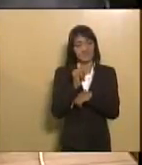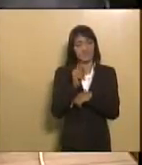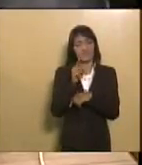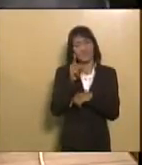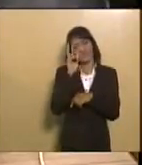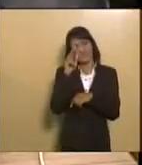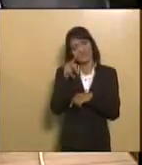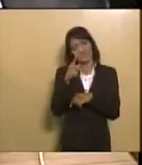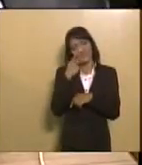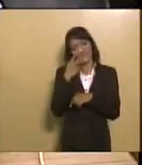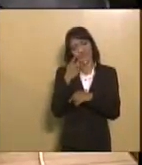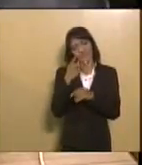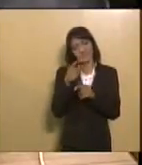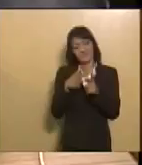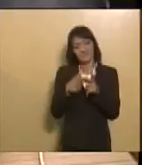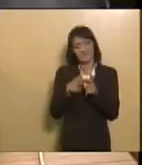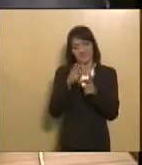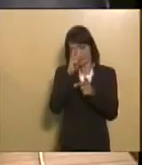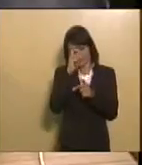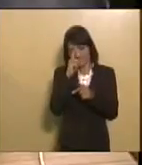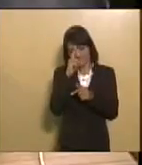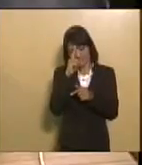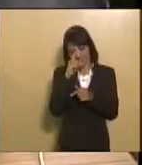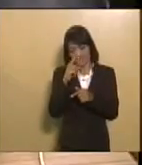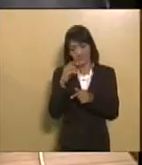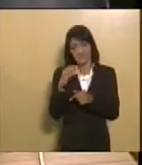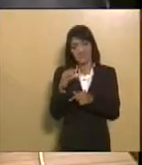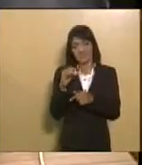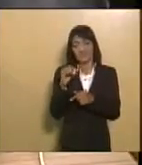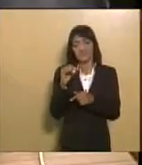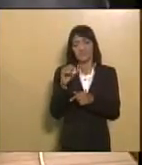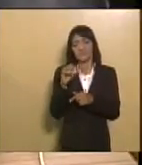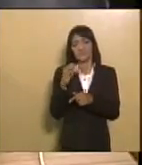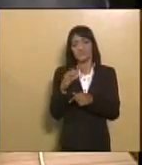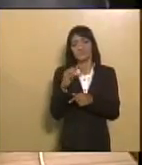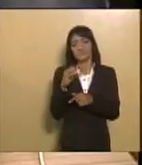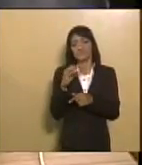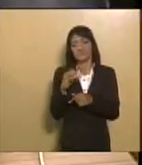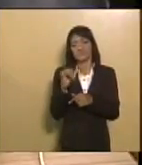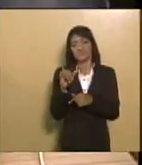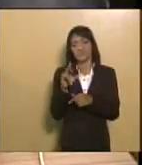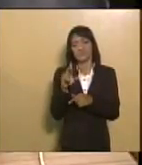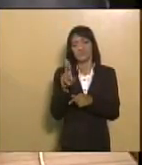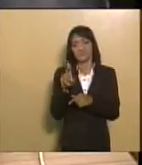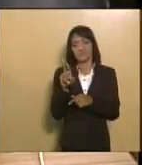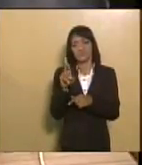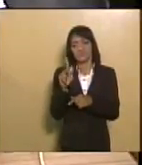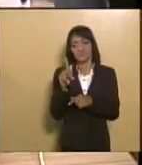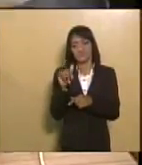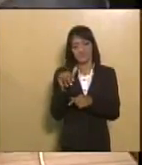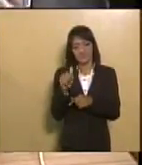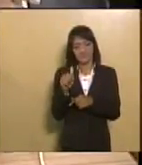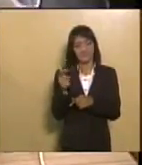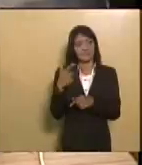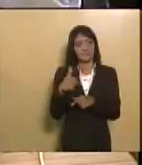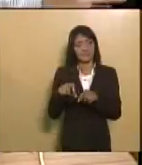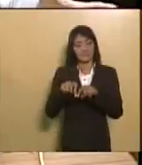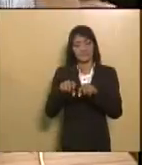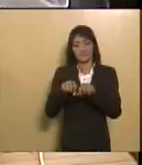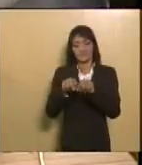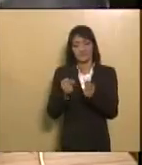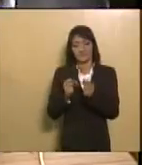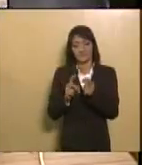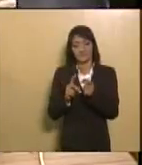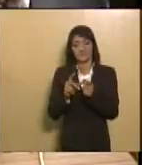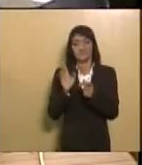problema do hospital de cirurgia, mais uma vez, a máquina está quebrada. Fui procurada por uma pessoa que é